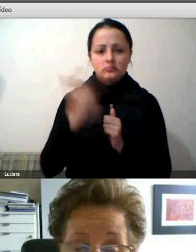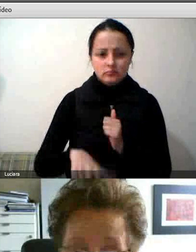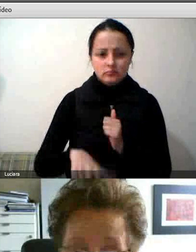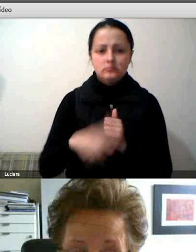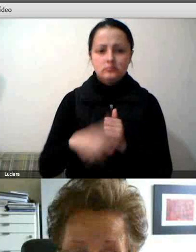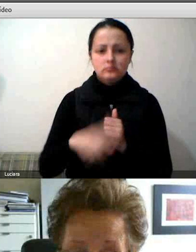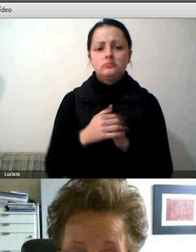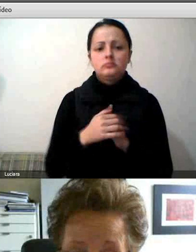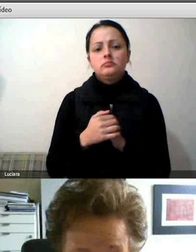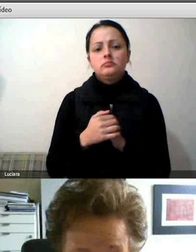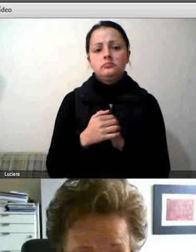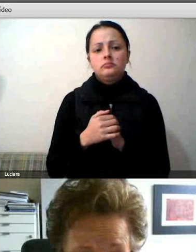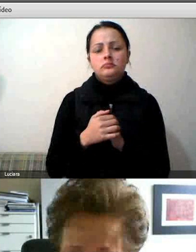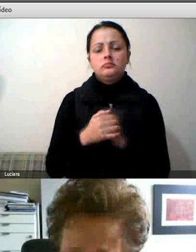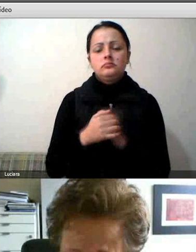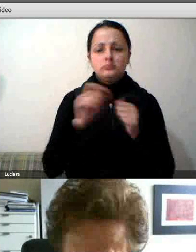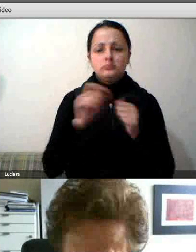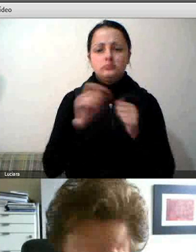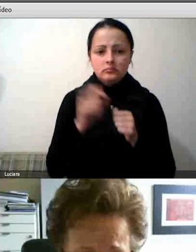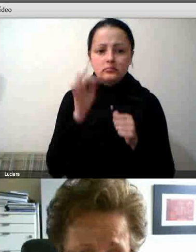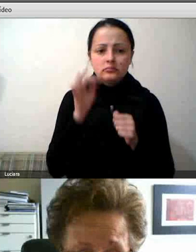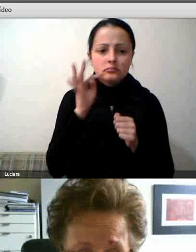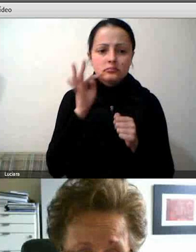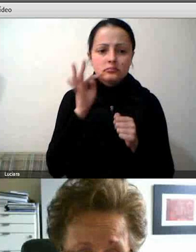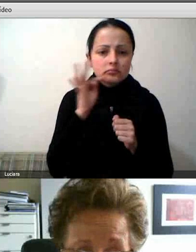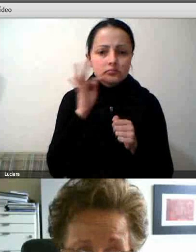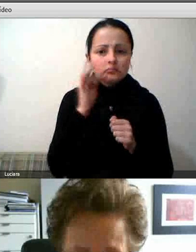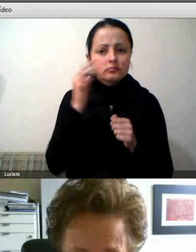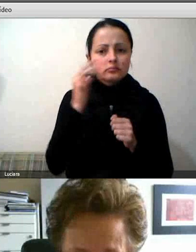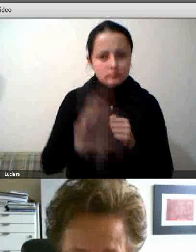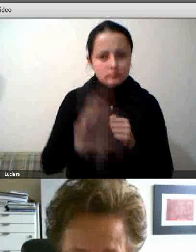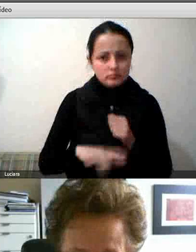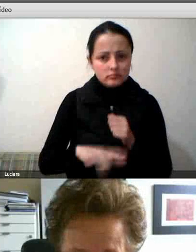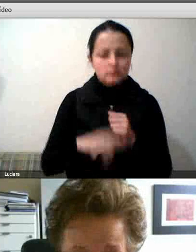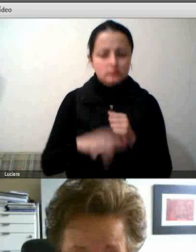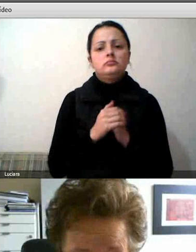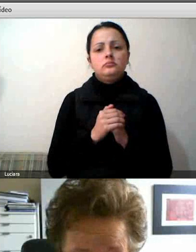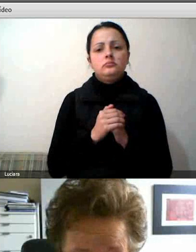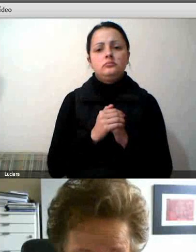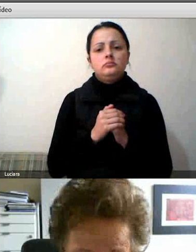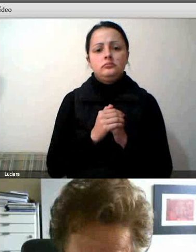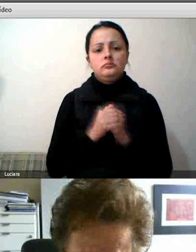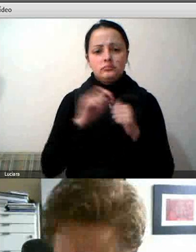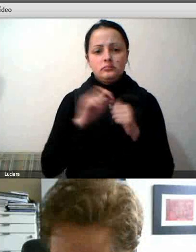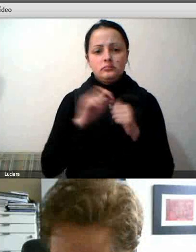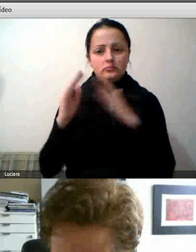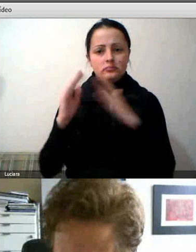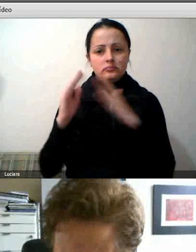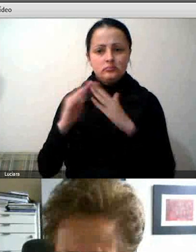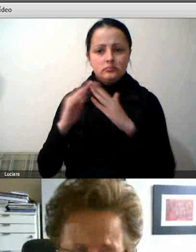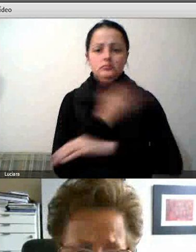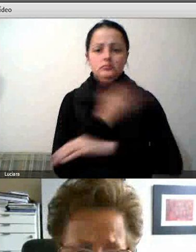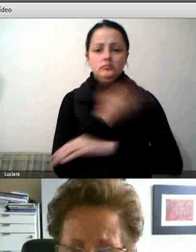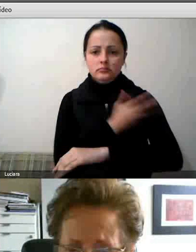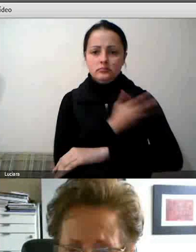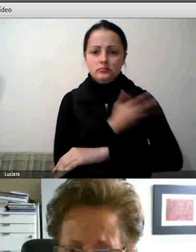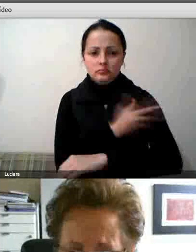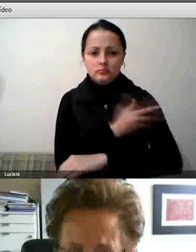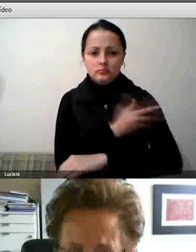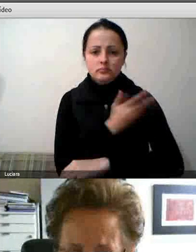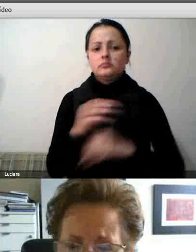atenção, vê como é que eu estou falando, depois leva para